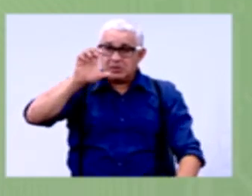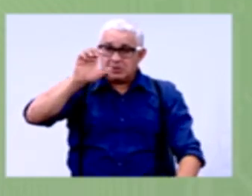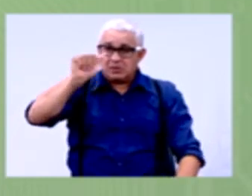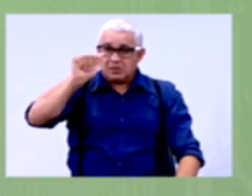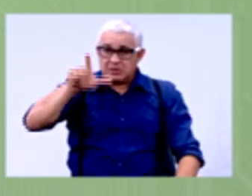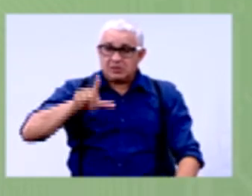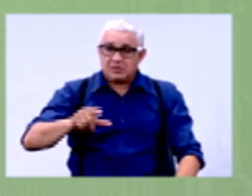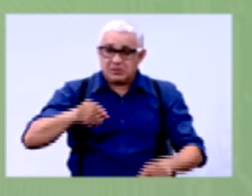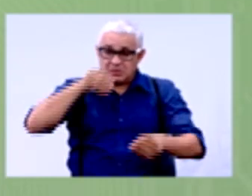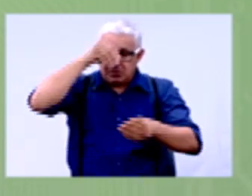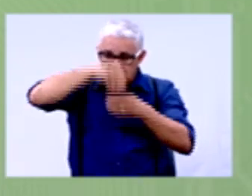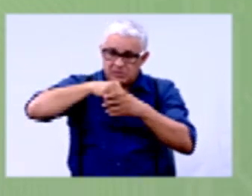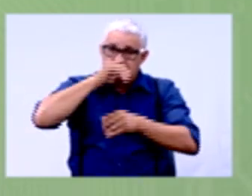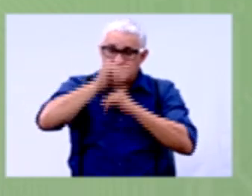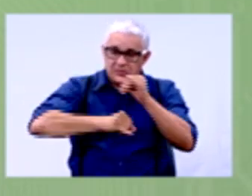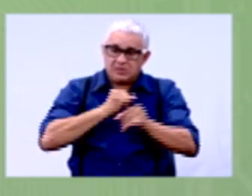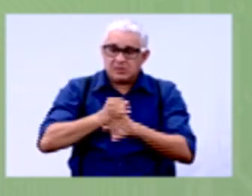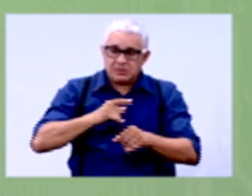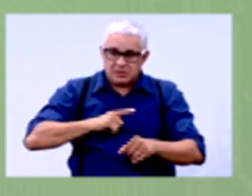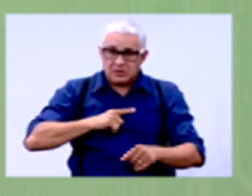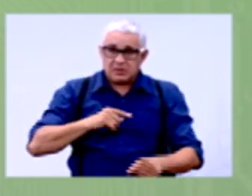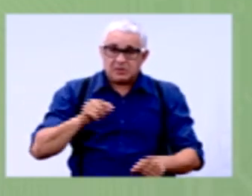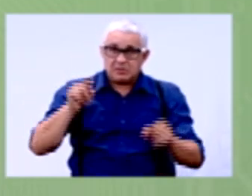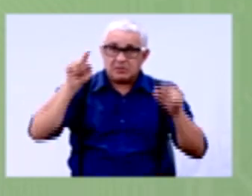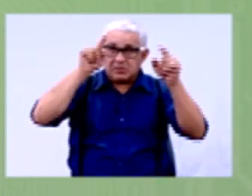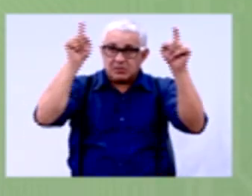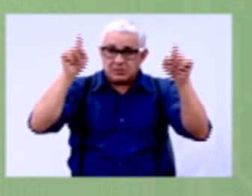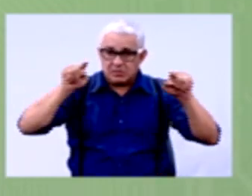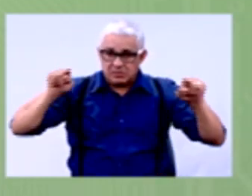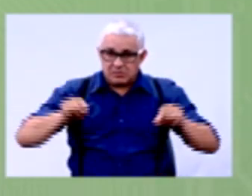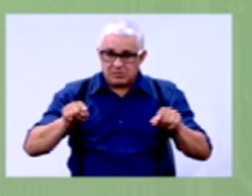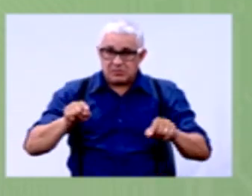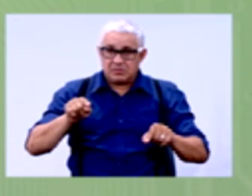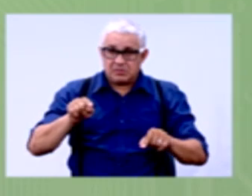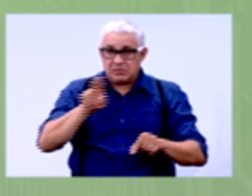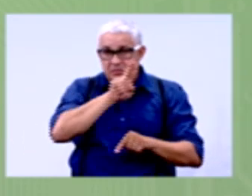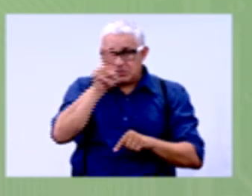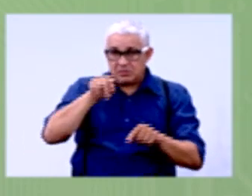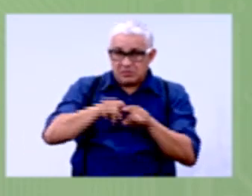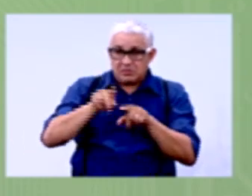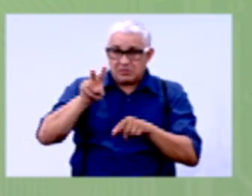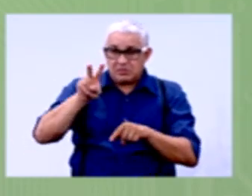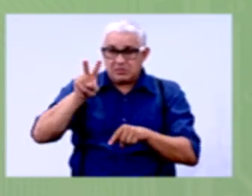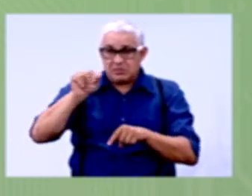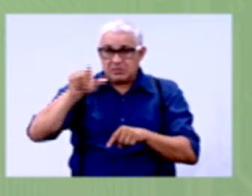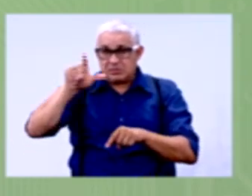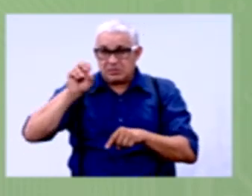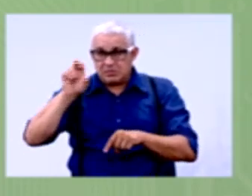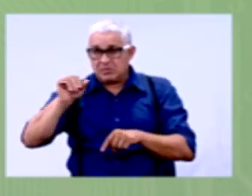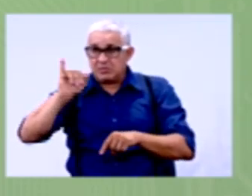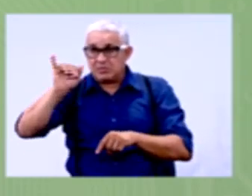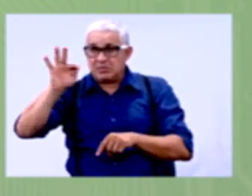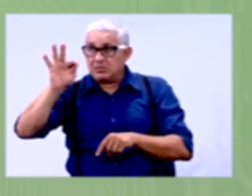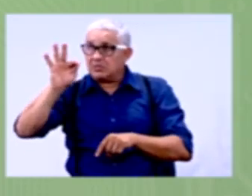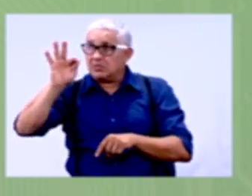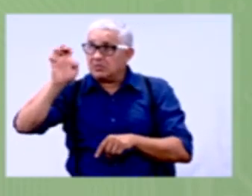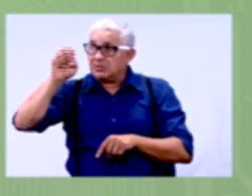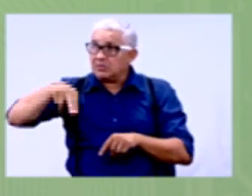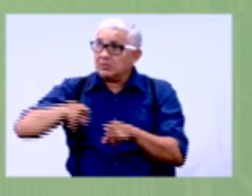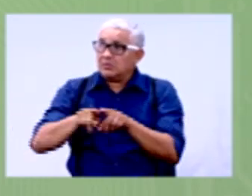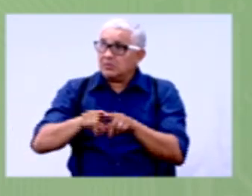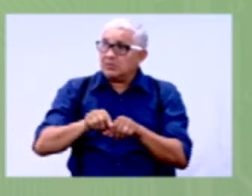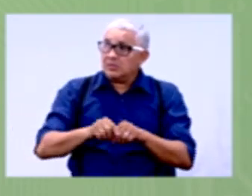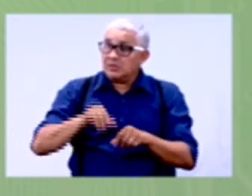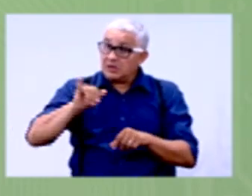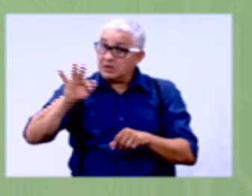navegador. Então nós temos a chave nome com o valor IFRO e aqui nós temos a chave polo com o valor ouro preto. E